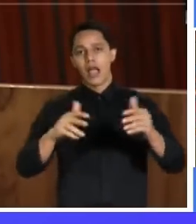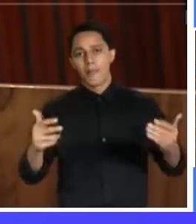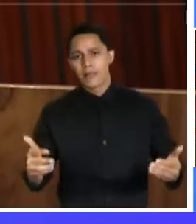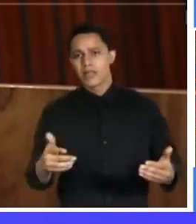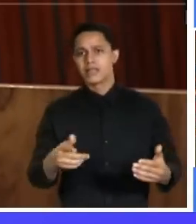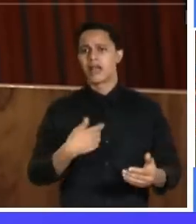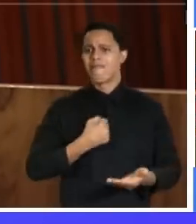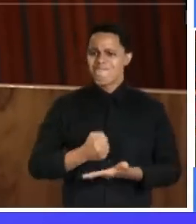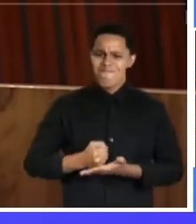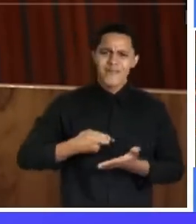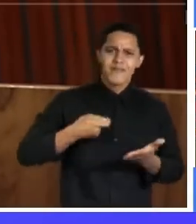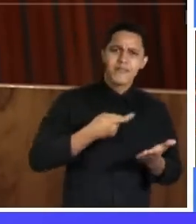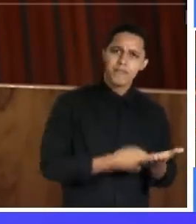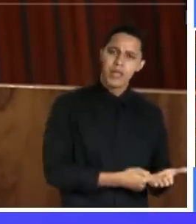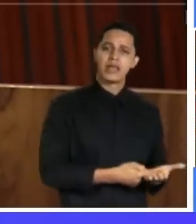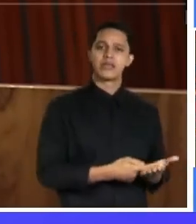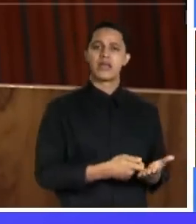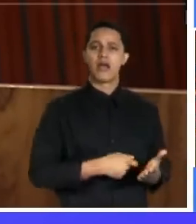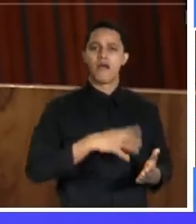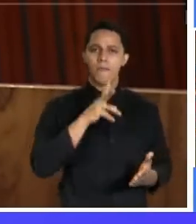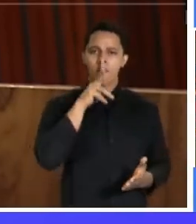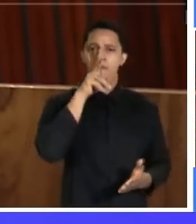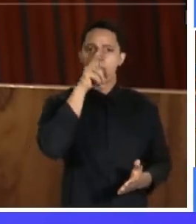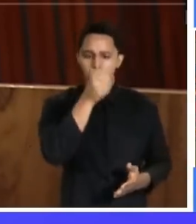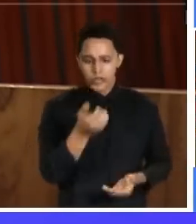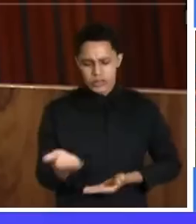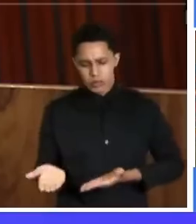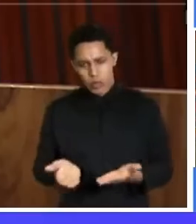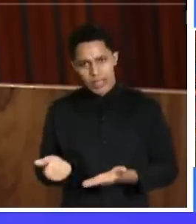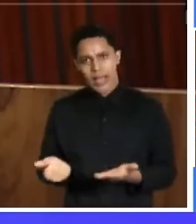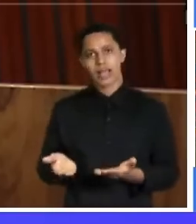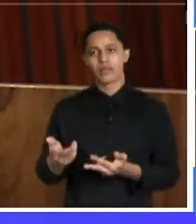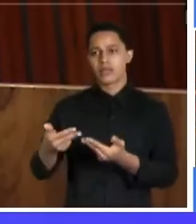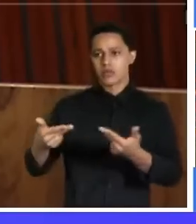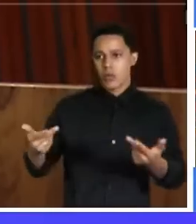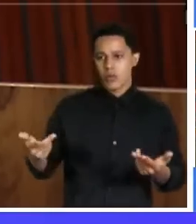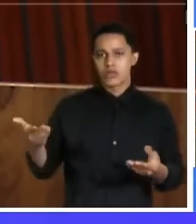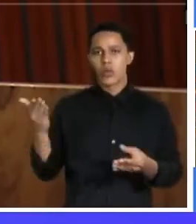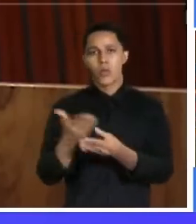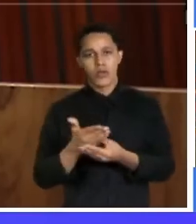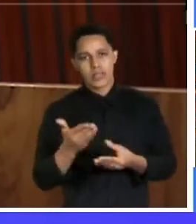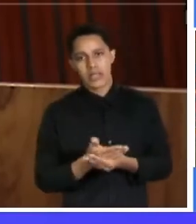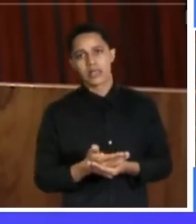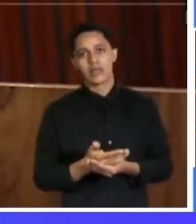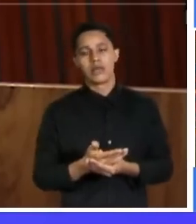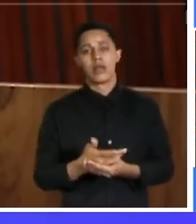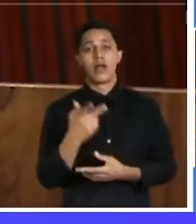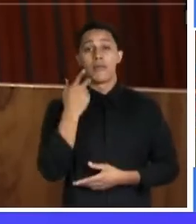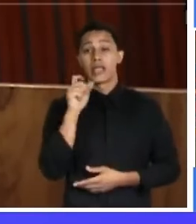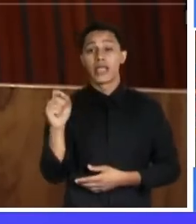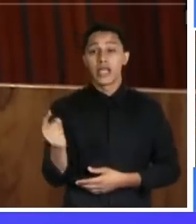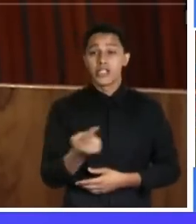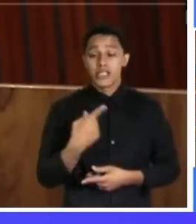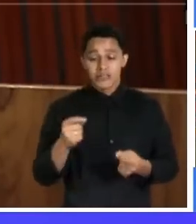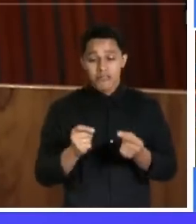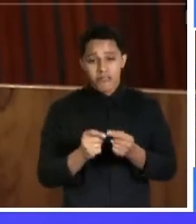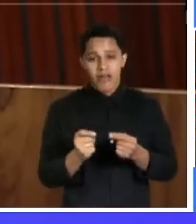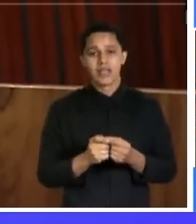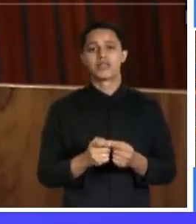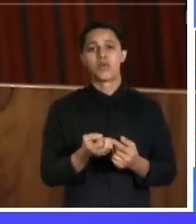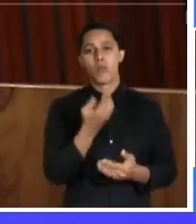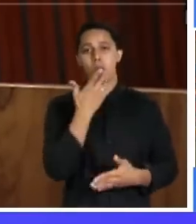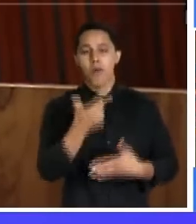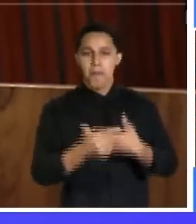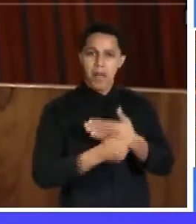mas concluiu que não havia provas que justificassem a cassação da chapa mas o presidente